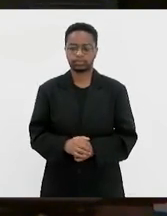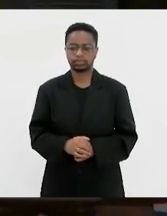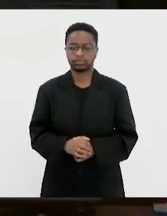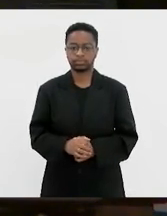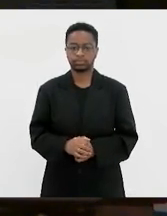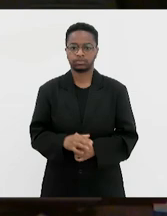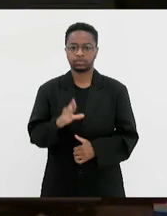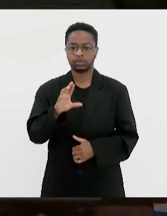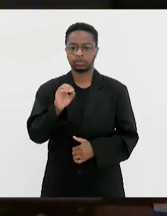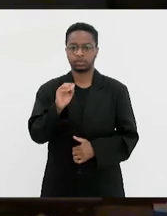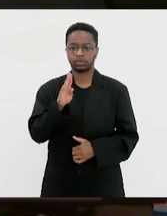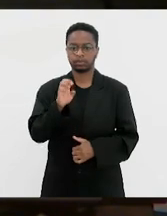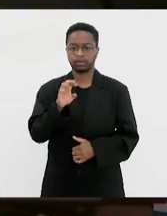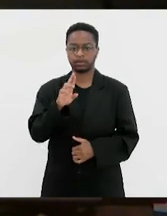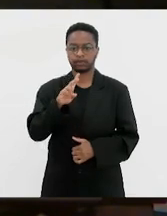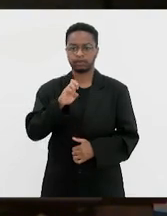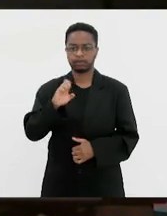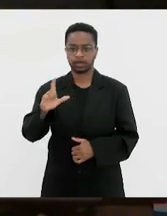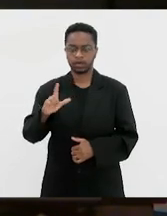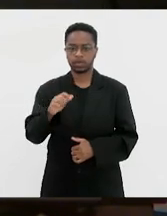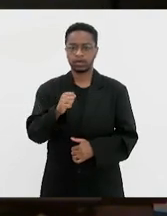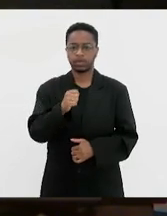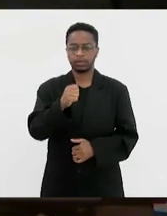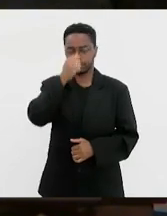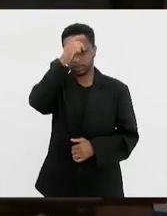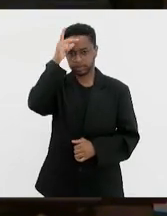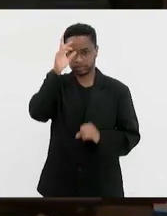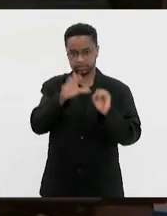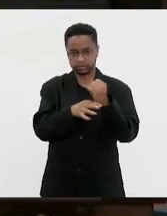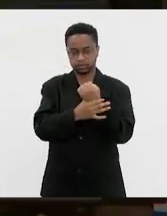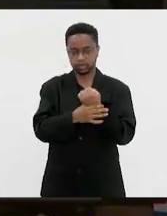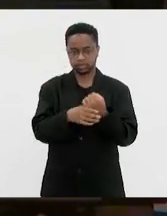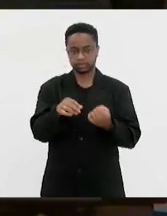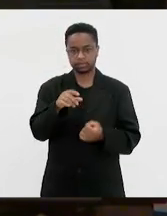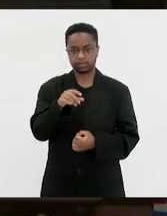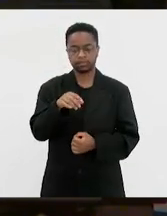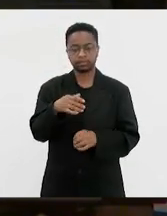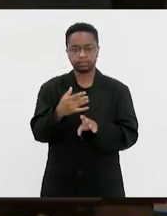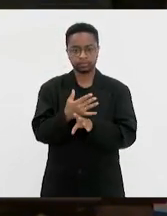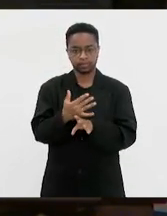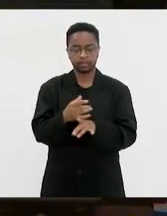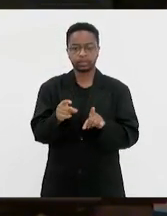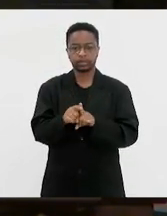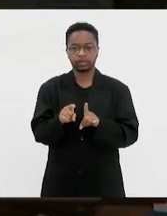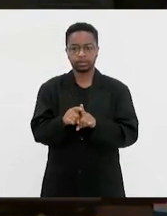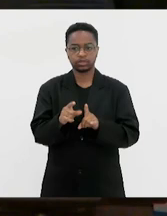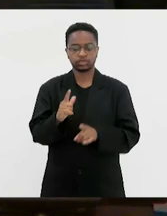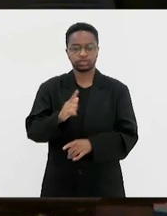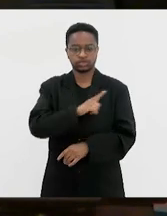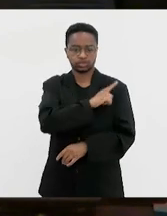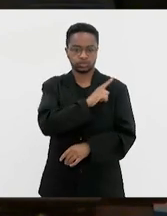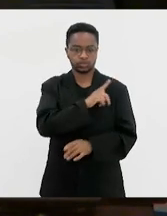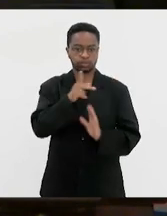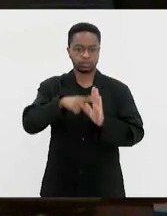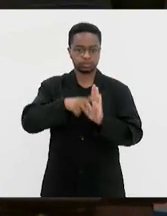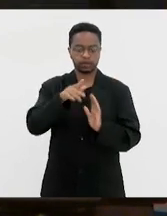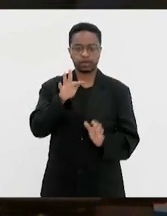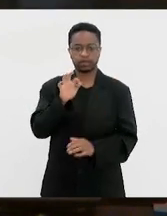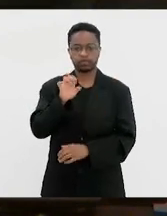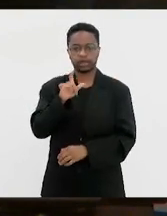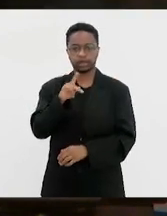Roberval, presidente do Conselho de Segurança da cidade de Mesquita, Rodolfo Lucena, gestor de projetos, Felipe Pacheco, sobrinho do Valtim